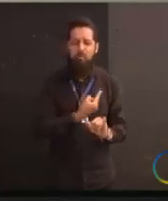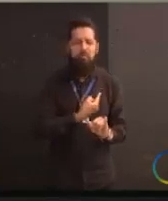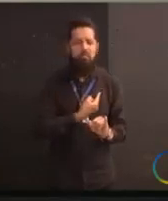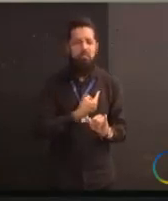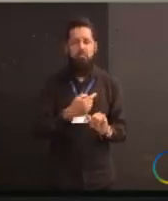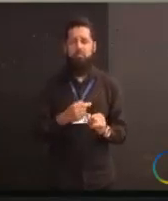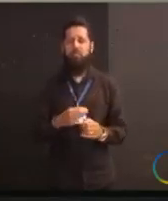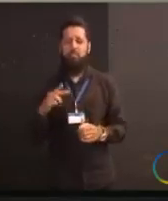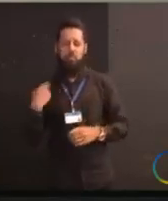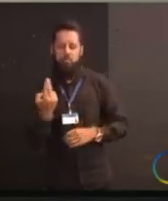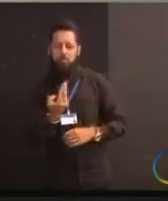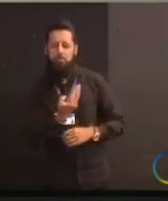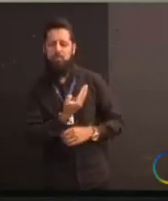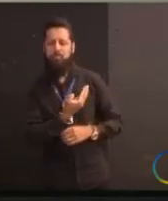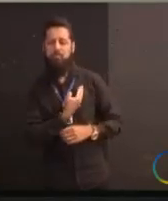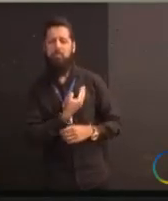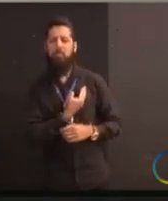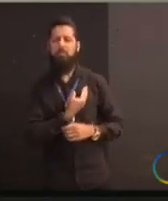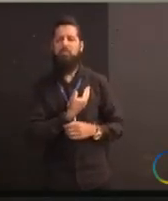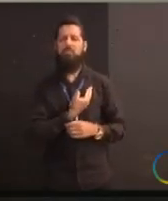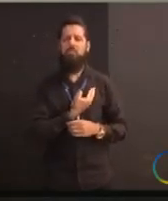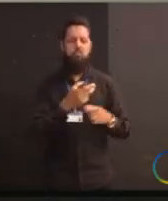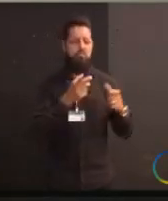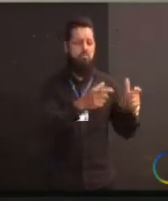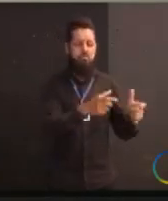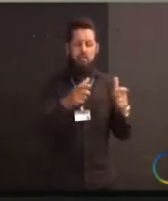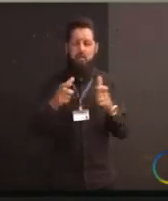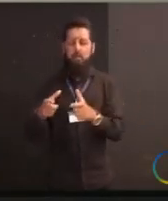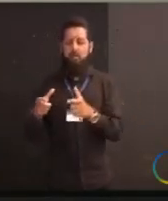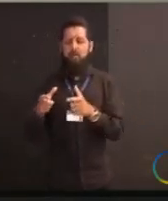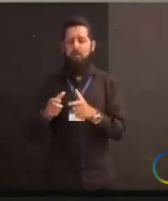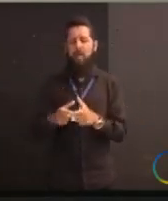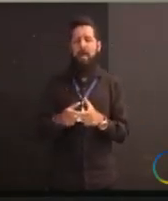terras e de todos os idiomas,